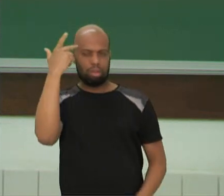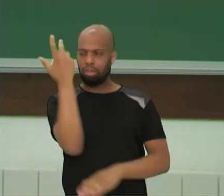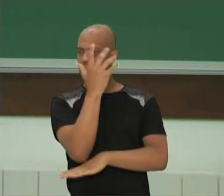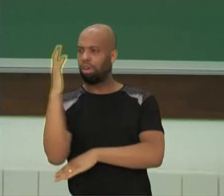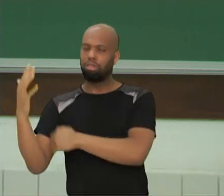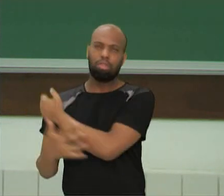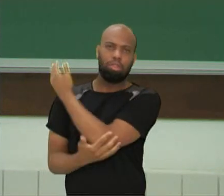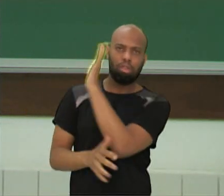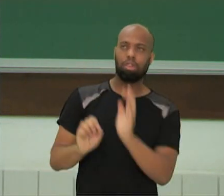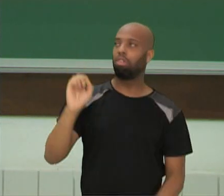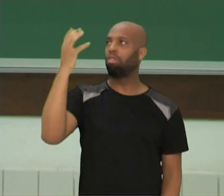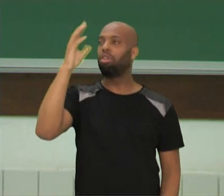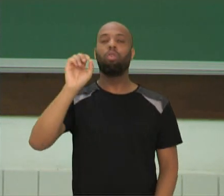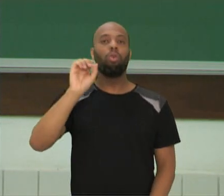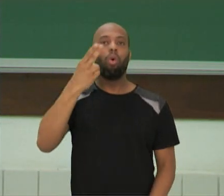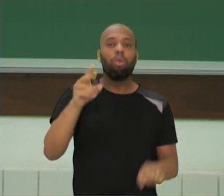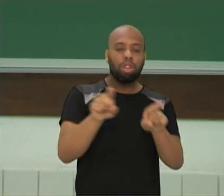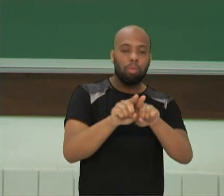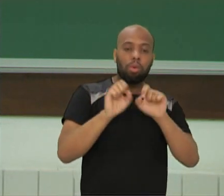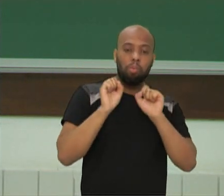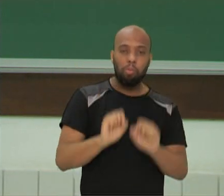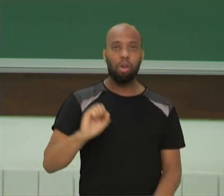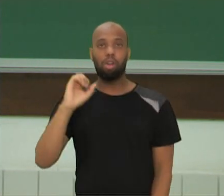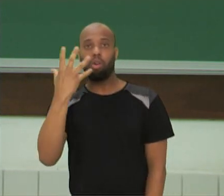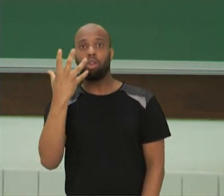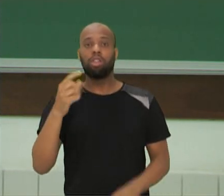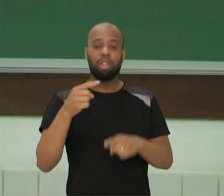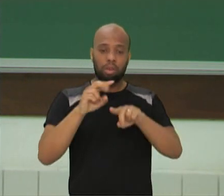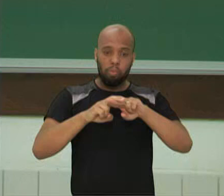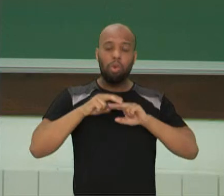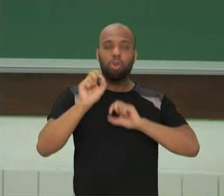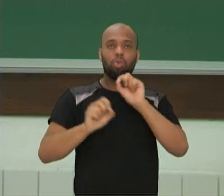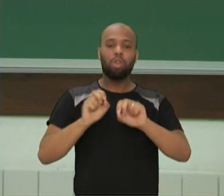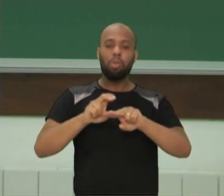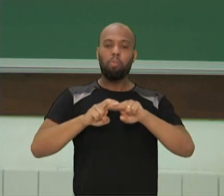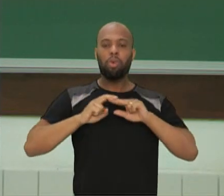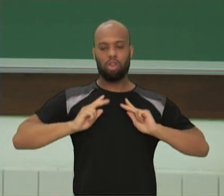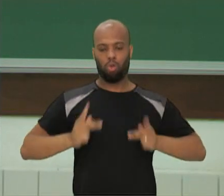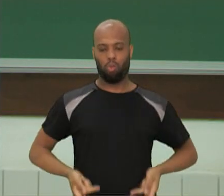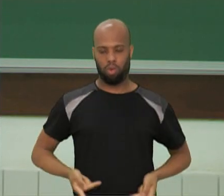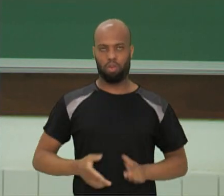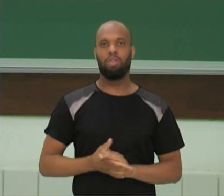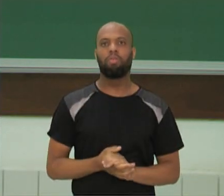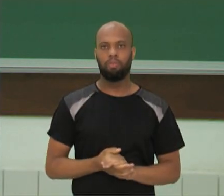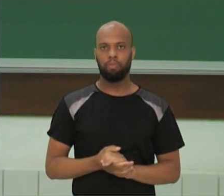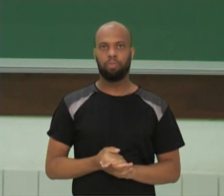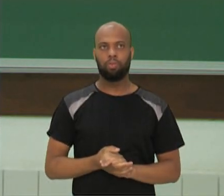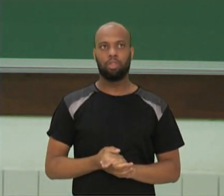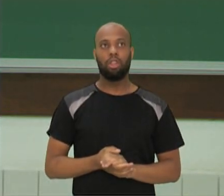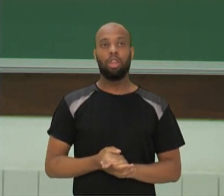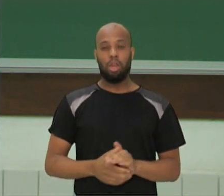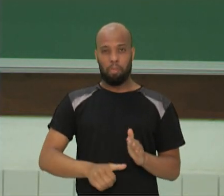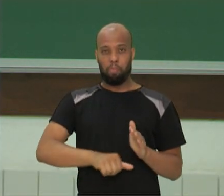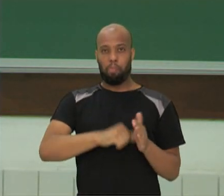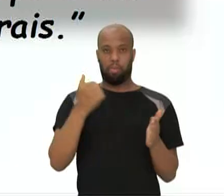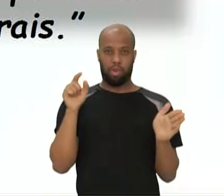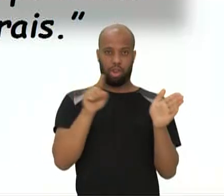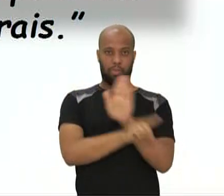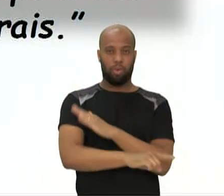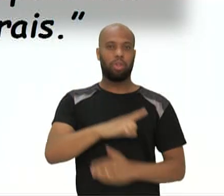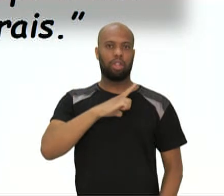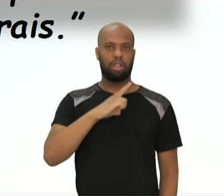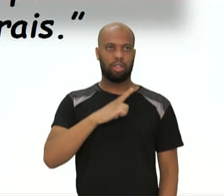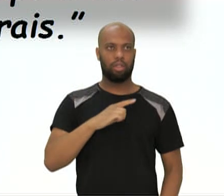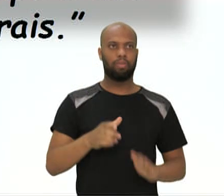nosso planeta ou ainda podem ser causados pela ação humana. E agora o nosso primeiro quiz na tela para você, ó.